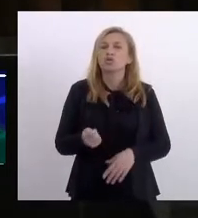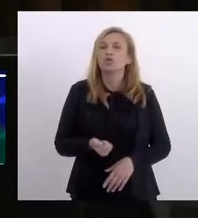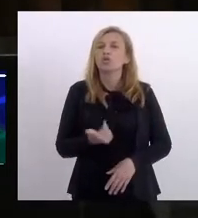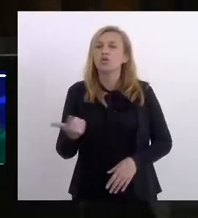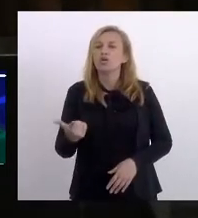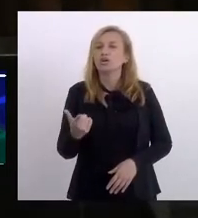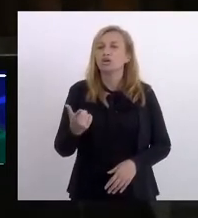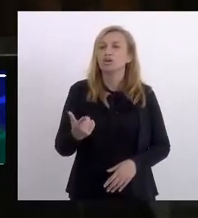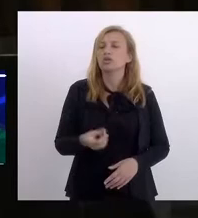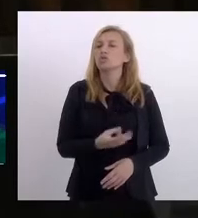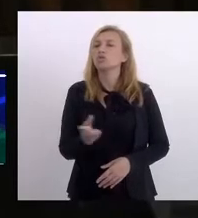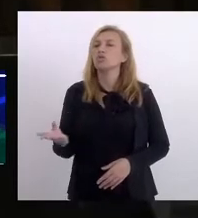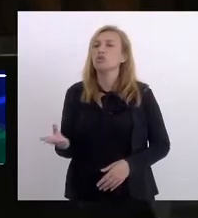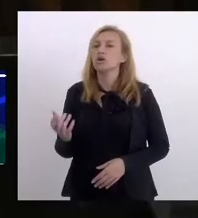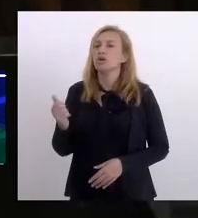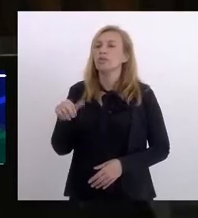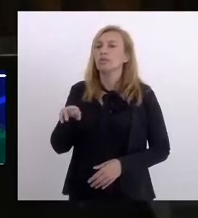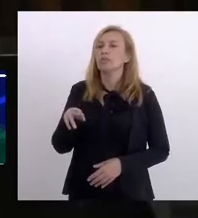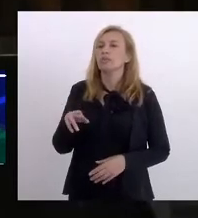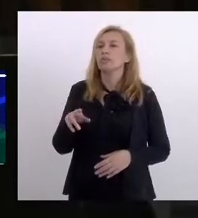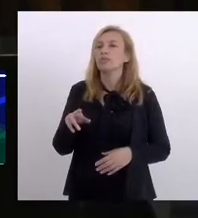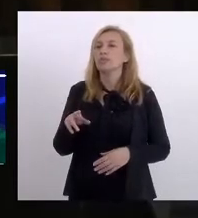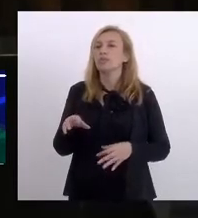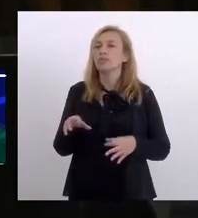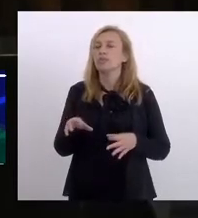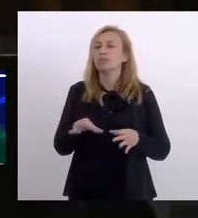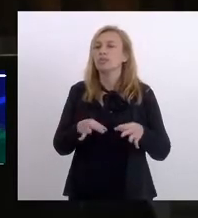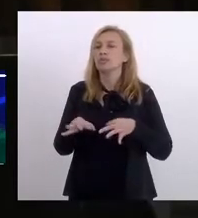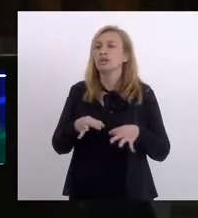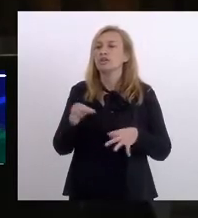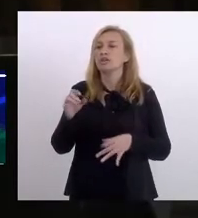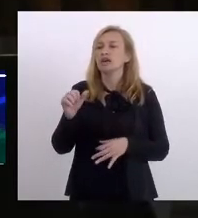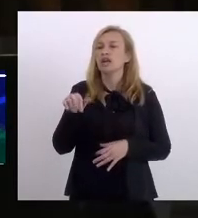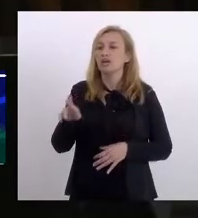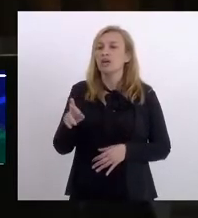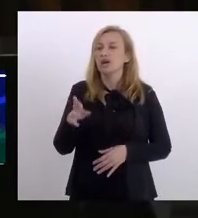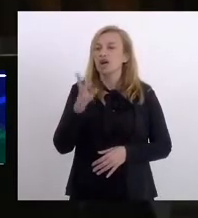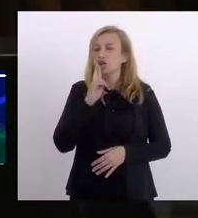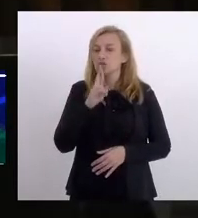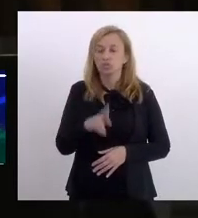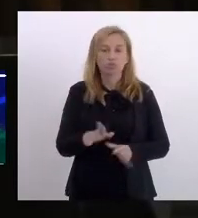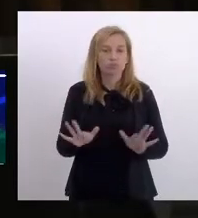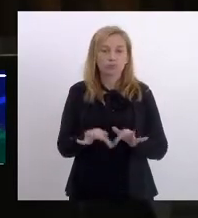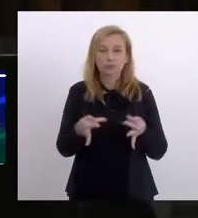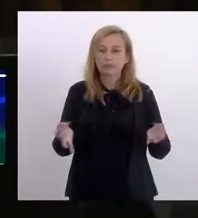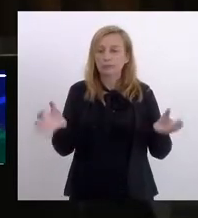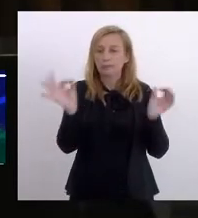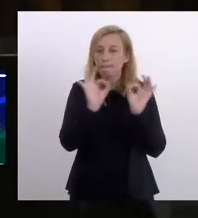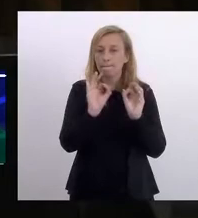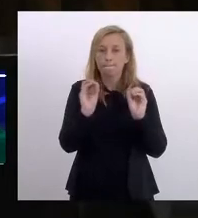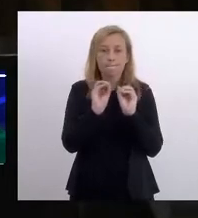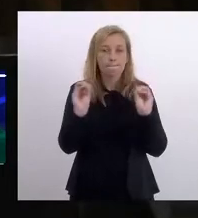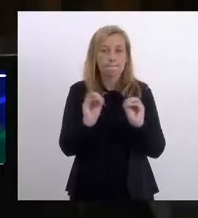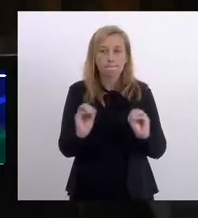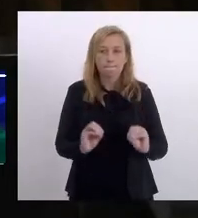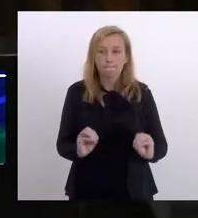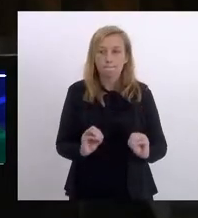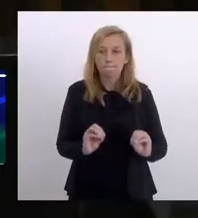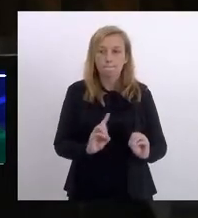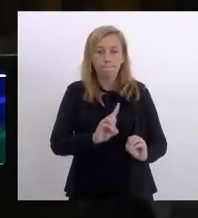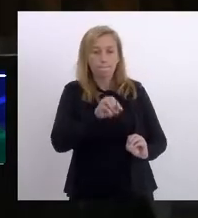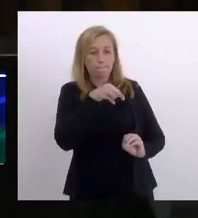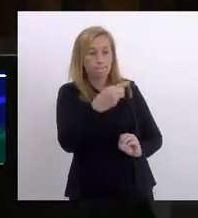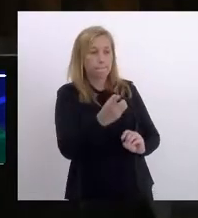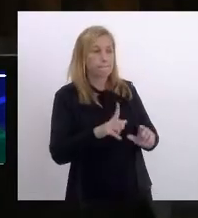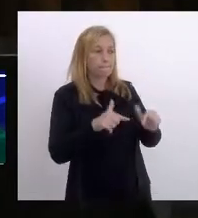Operação Delaware. A resposta é simples: nenhuma. Nenhuma outra operação